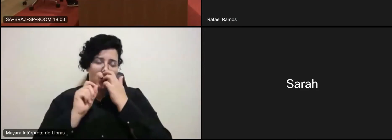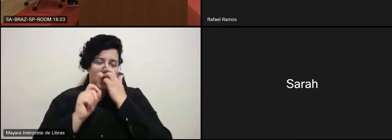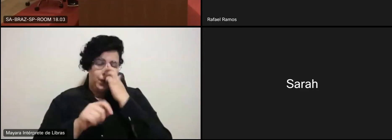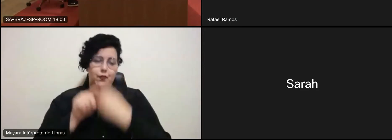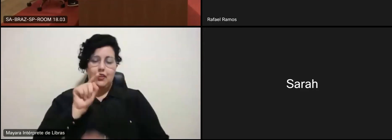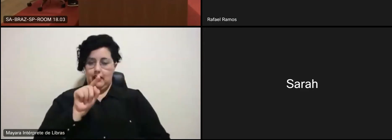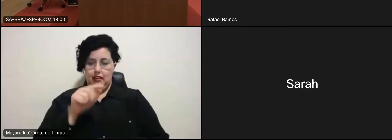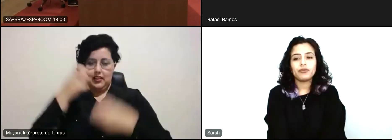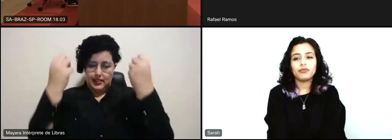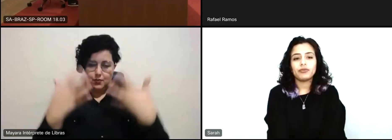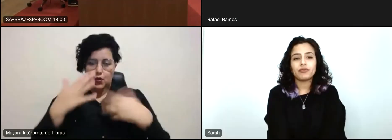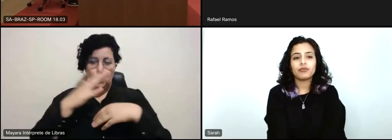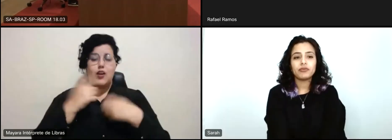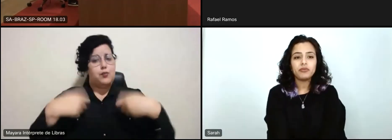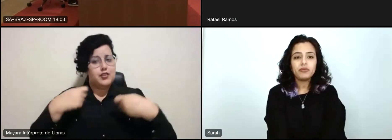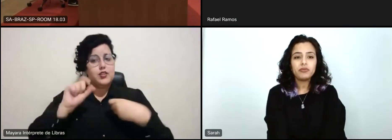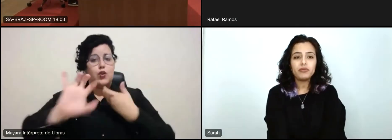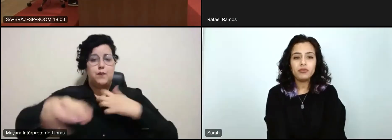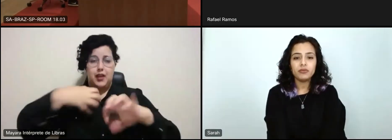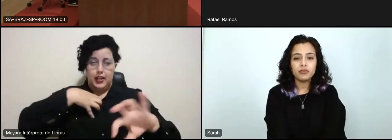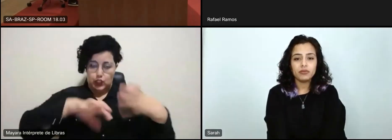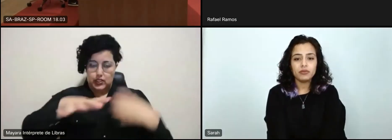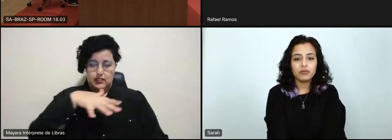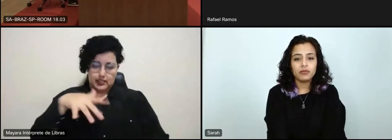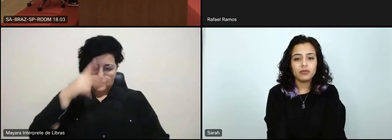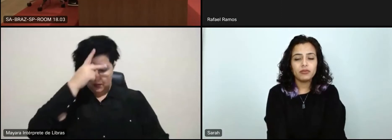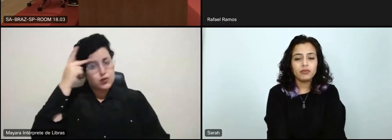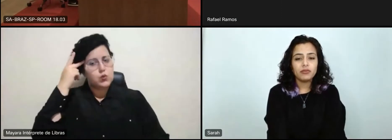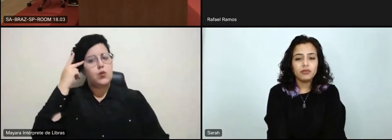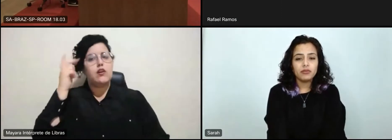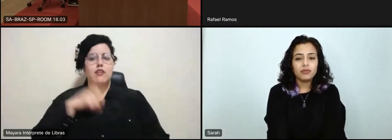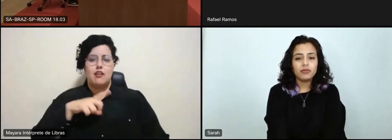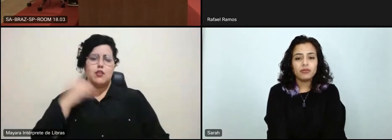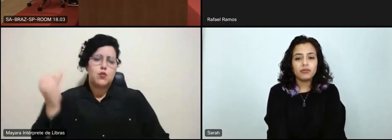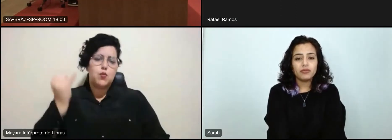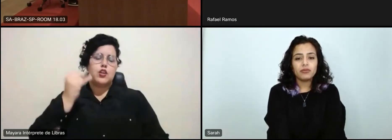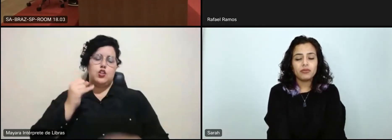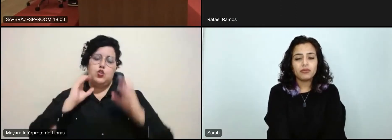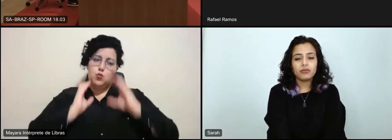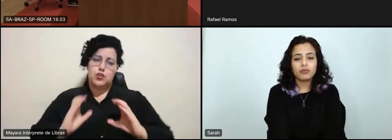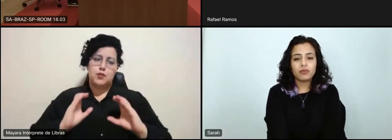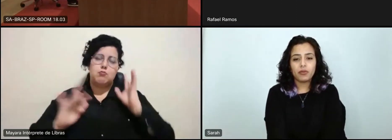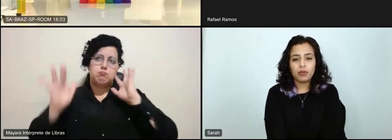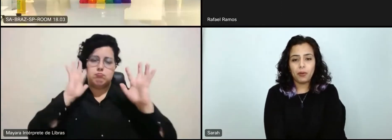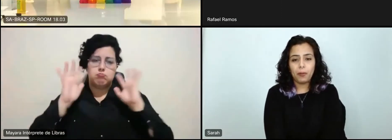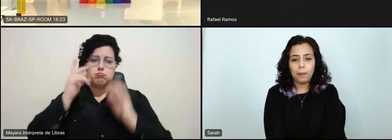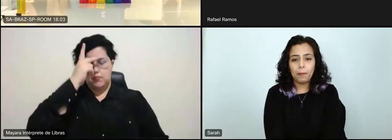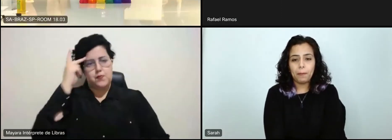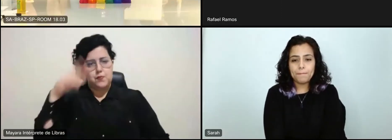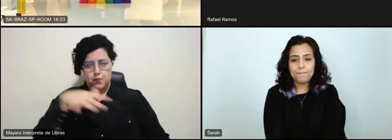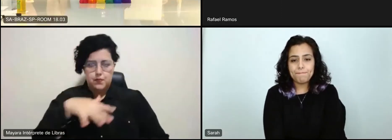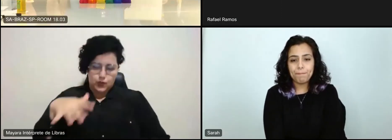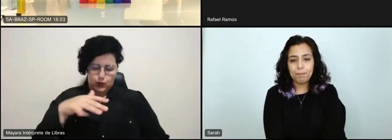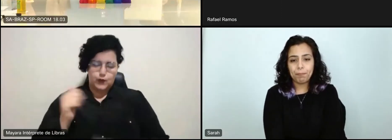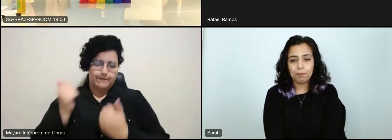quando a gente desenvolve a empatia tanto que o Moisés trouxe, né, o quanto que a gente traz a empatia para o comportamento, né? E para a gente trazer para o comportamento, a